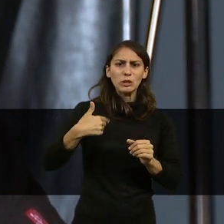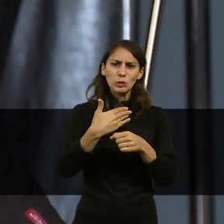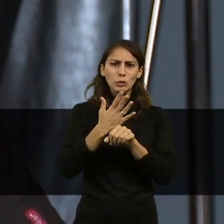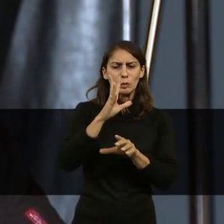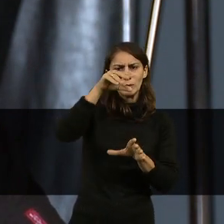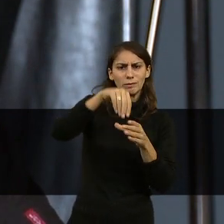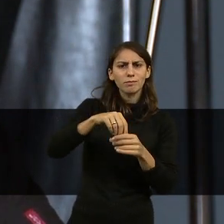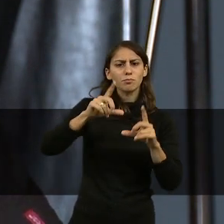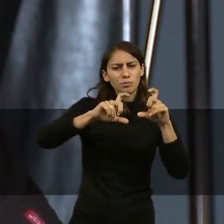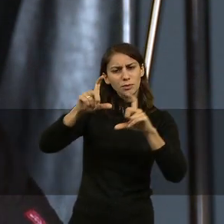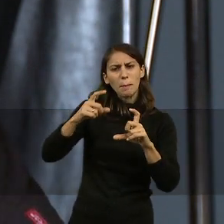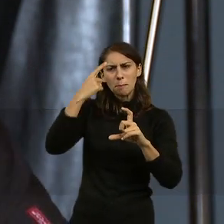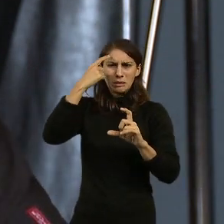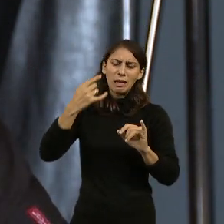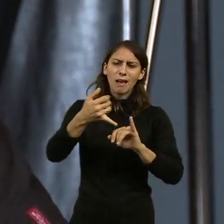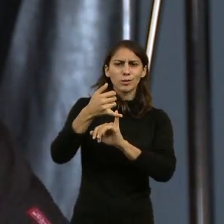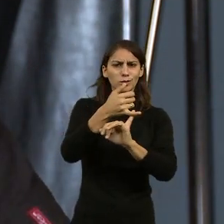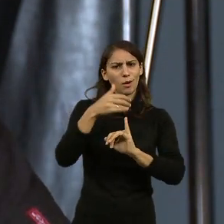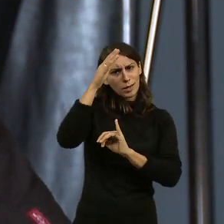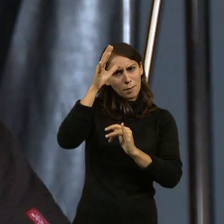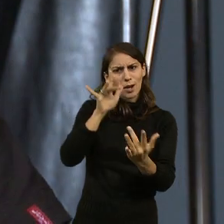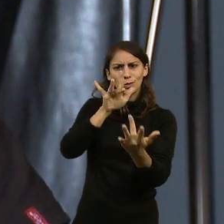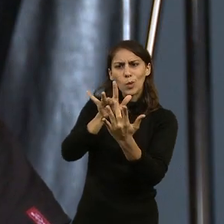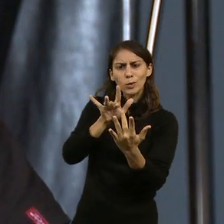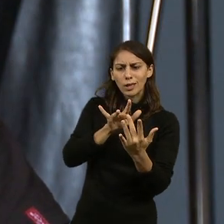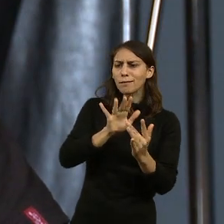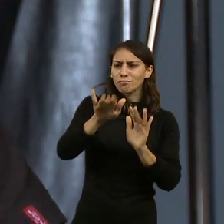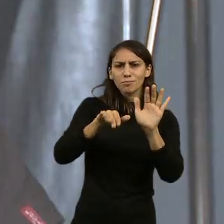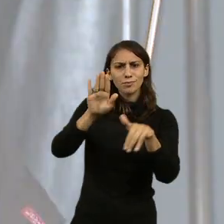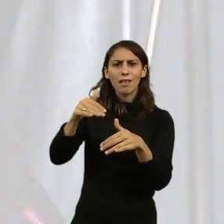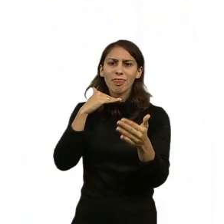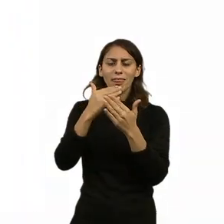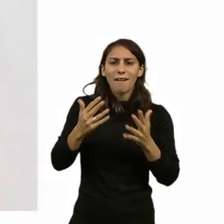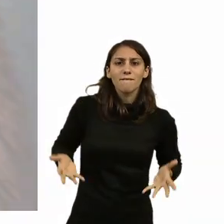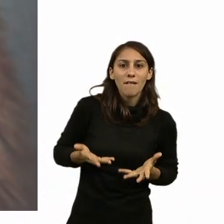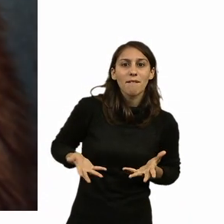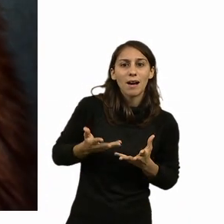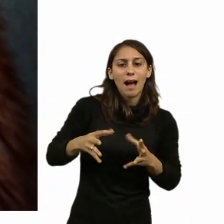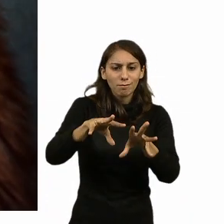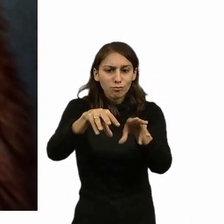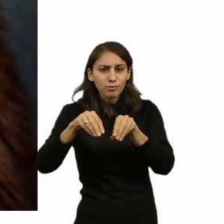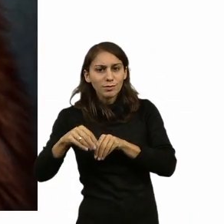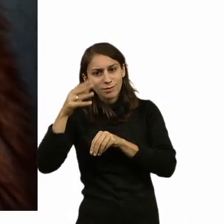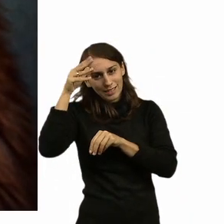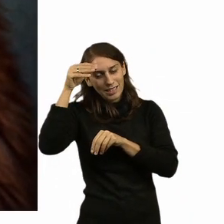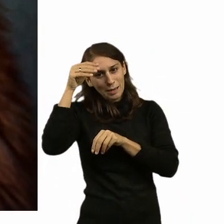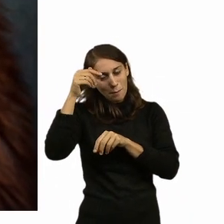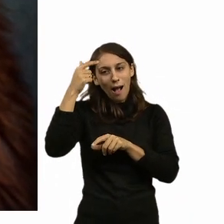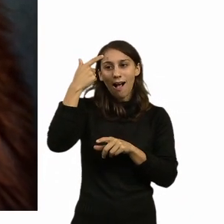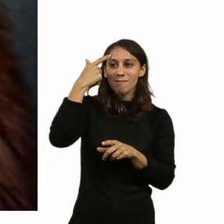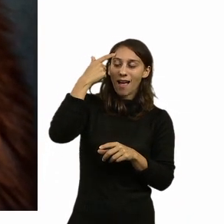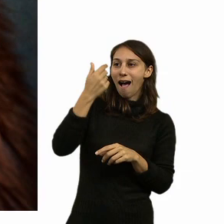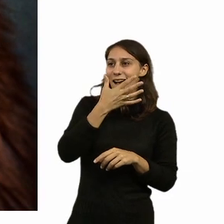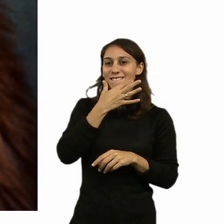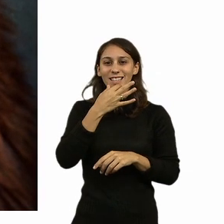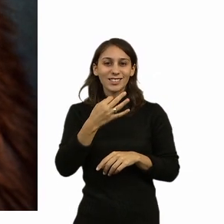giro experimentar fazer uma associação e perceber até que ponto é que podia ajudar nas adoções. Tinha aquela ideia da fototipo passe na cabeça e então fui com essa